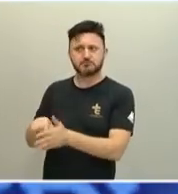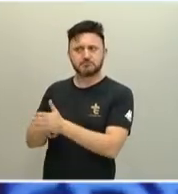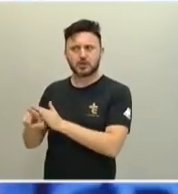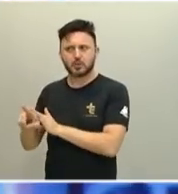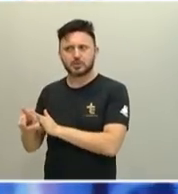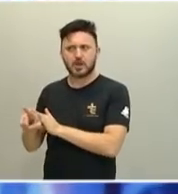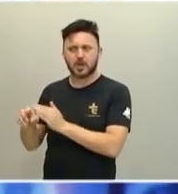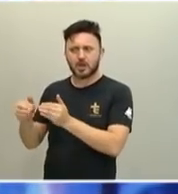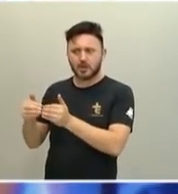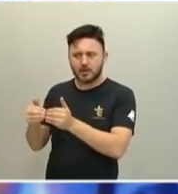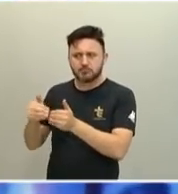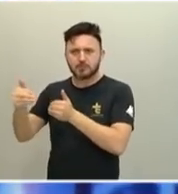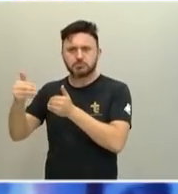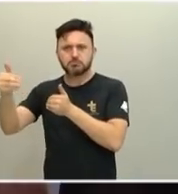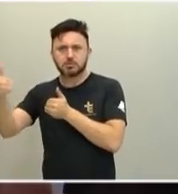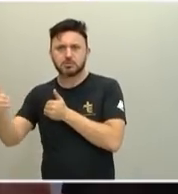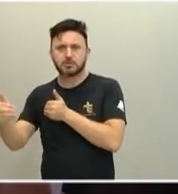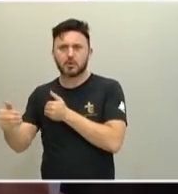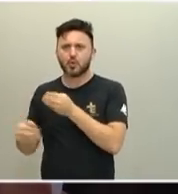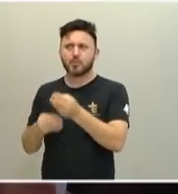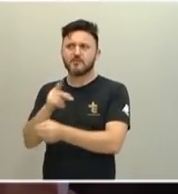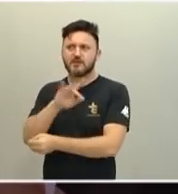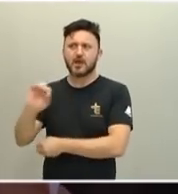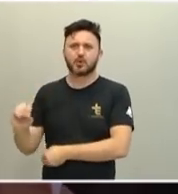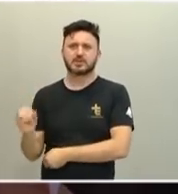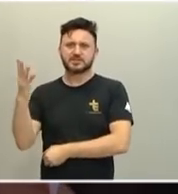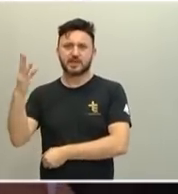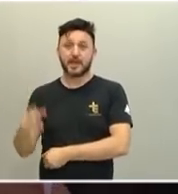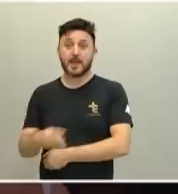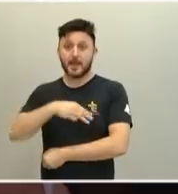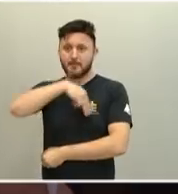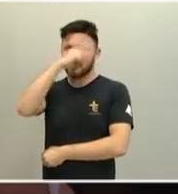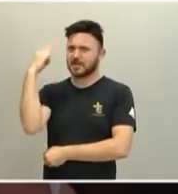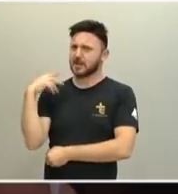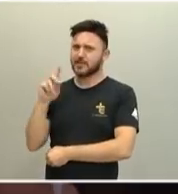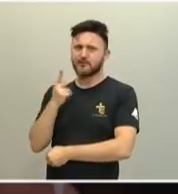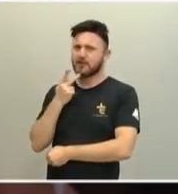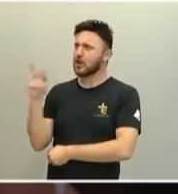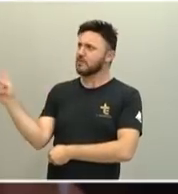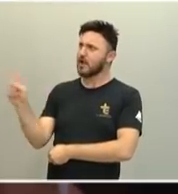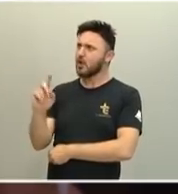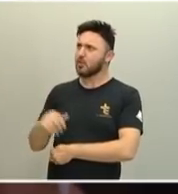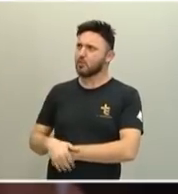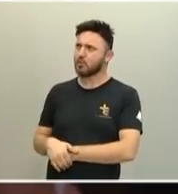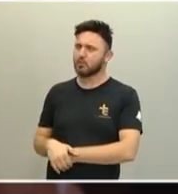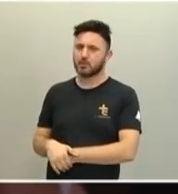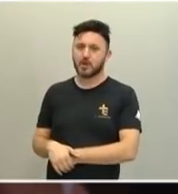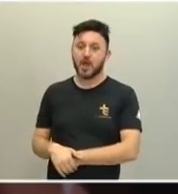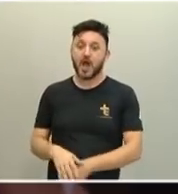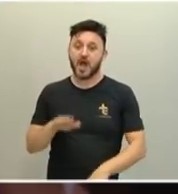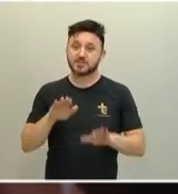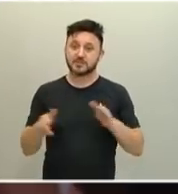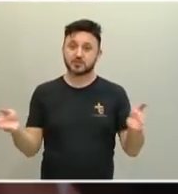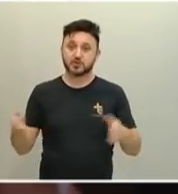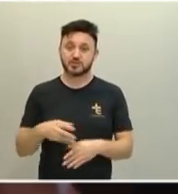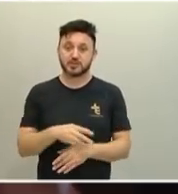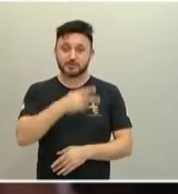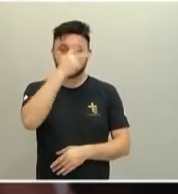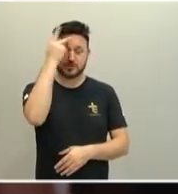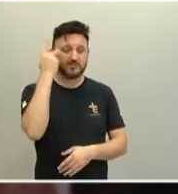como para trás. Não é aquele como que quando duas pessoas vão se casar, já viu que tem uma pessoa que é bem desanimada? Um fala para o outro assim, vamos casar, o cara fala,